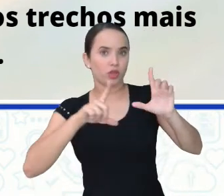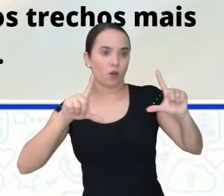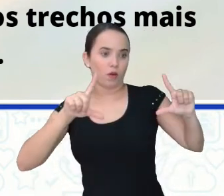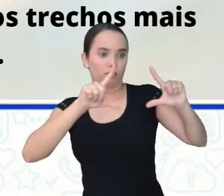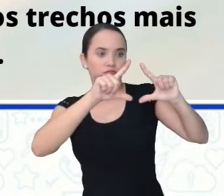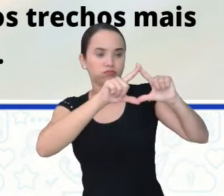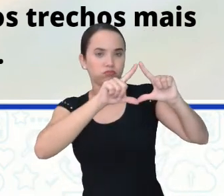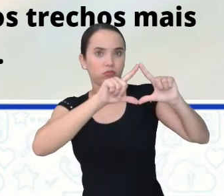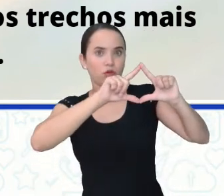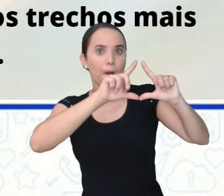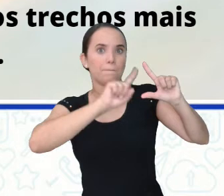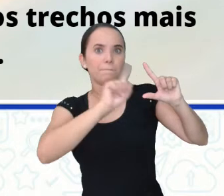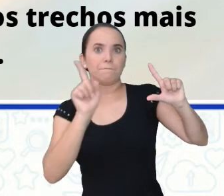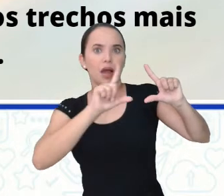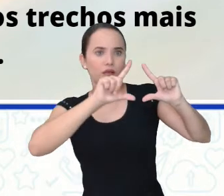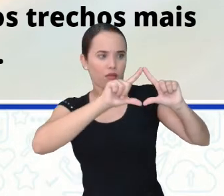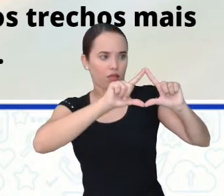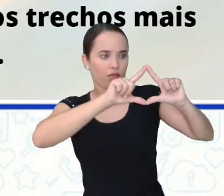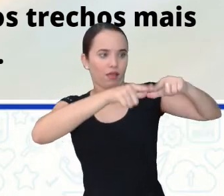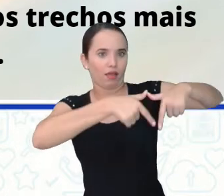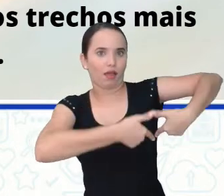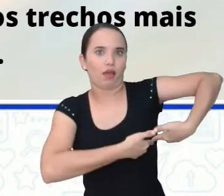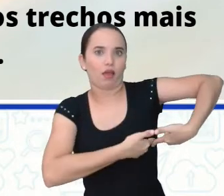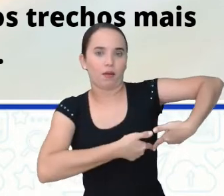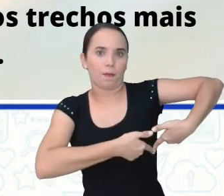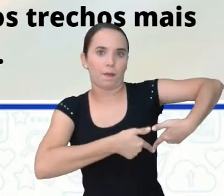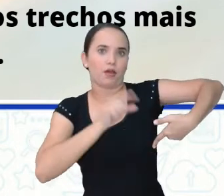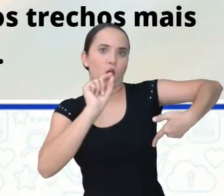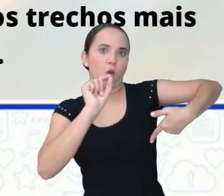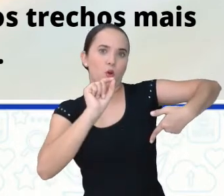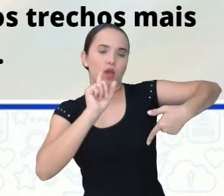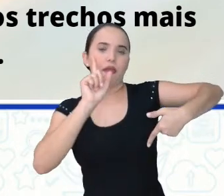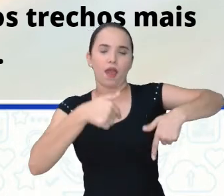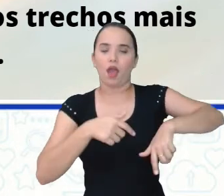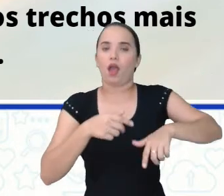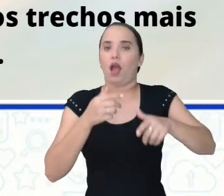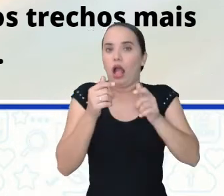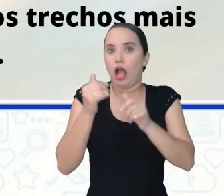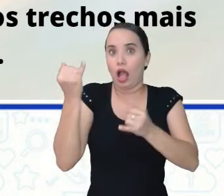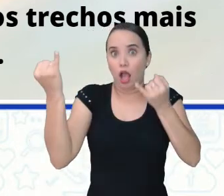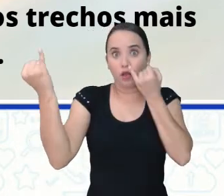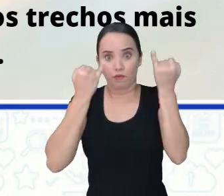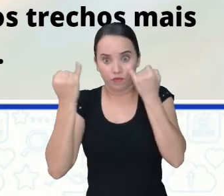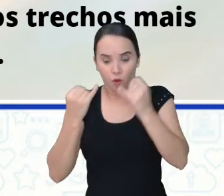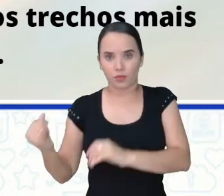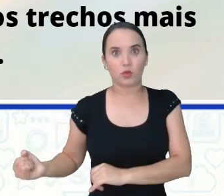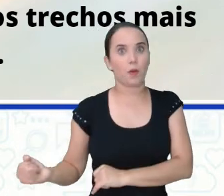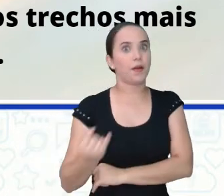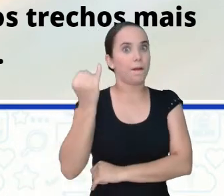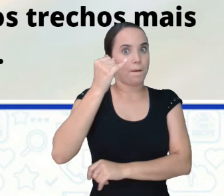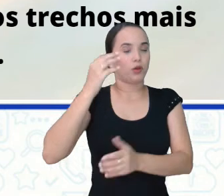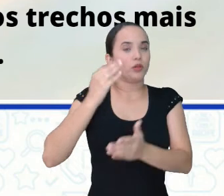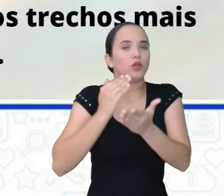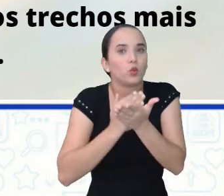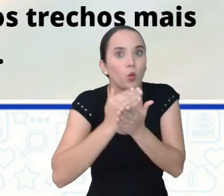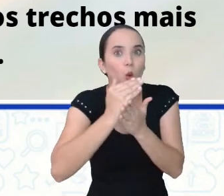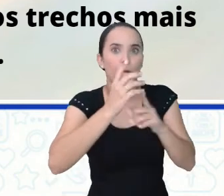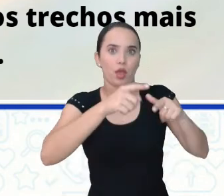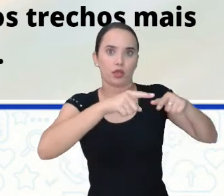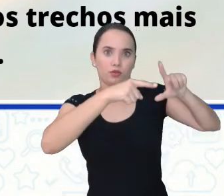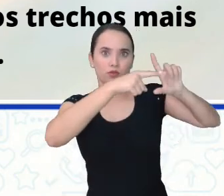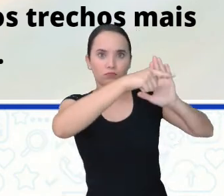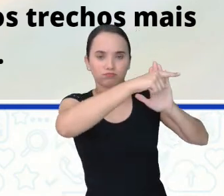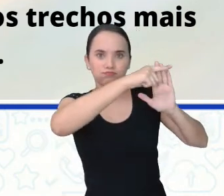pirâmide invertida. As informações mais importantes, elas são dadas logo no primeiro parágrafo. Por isso, o